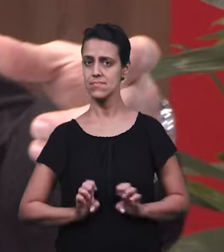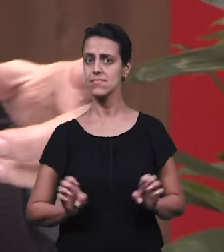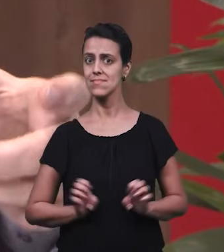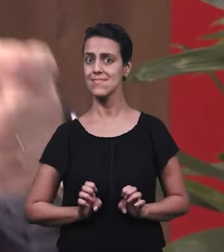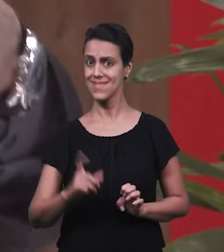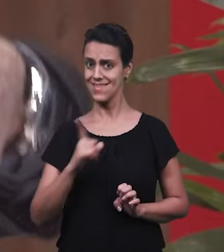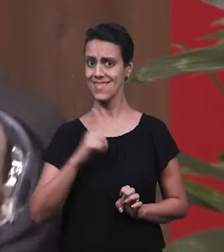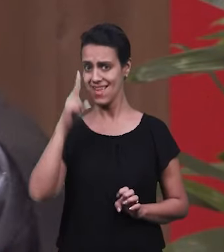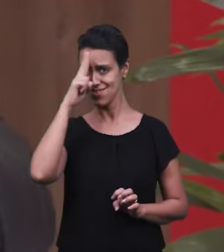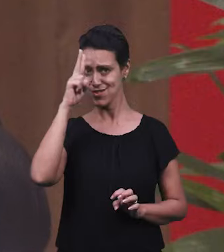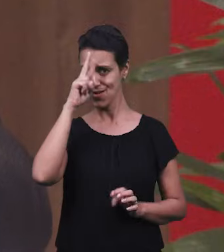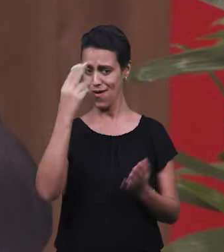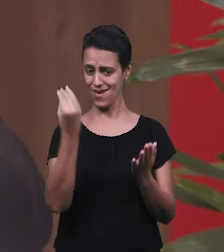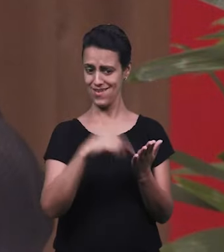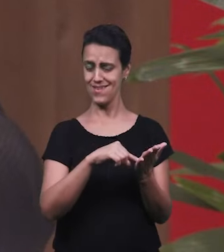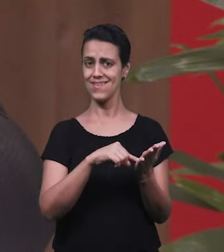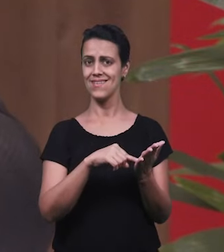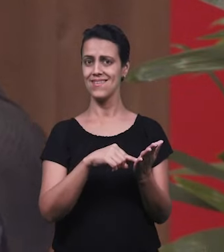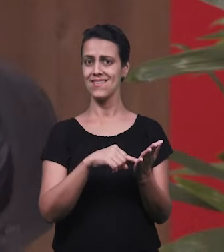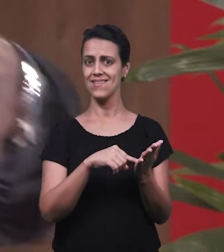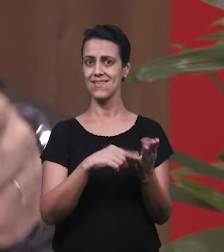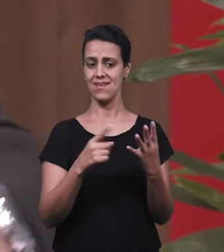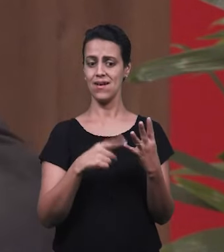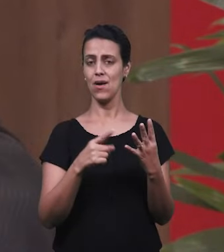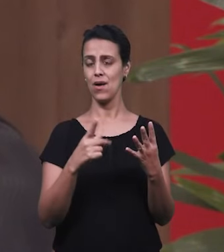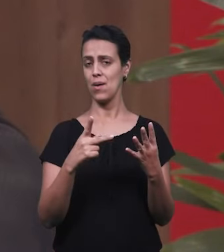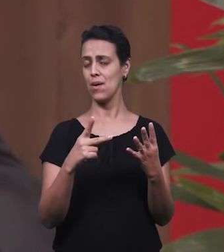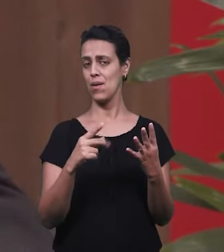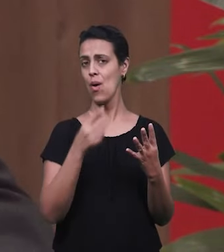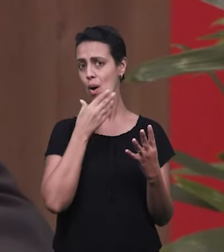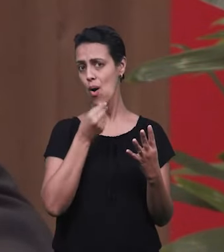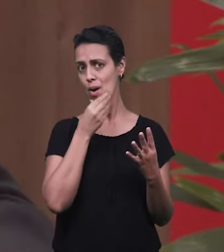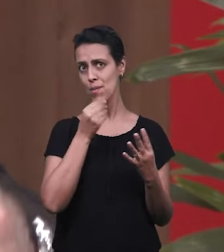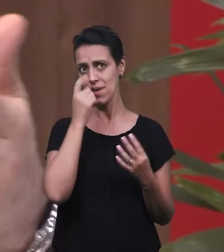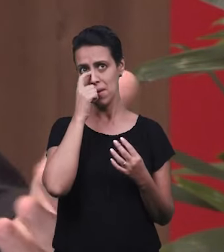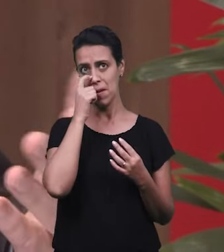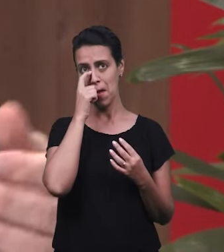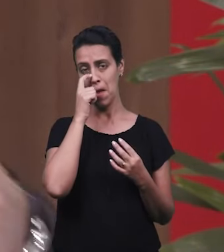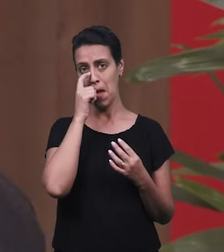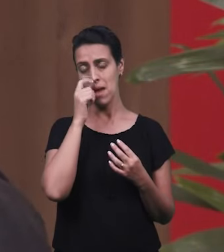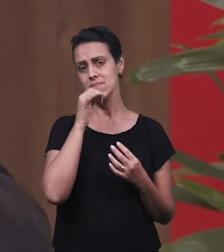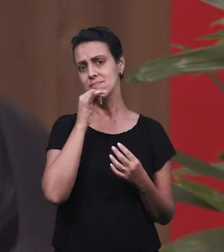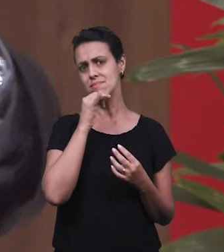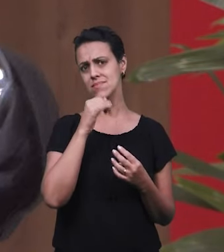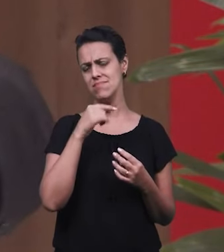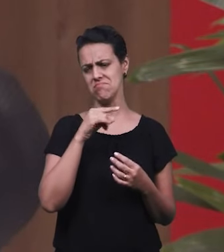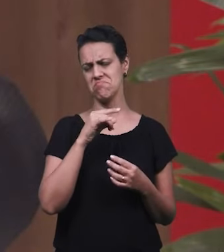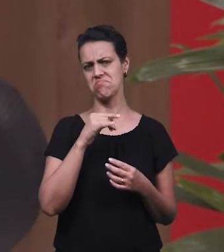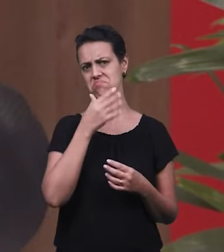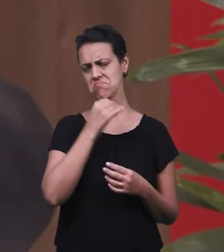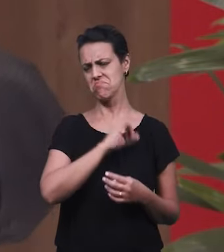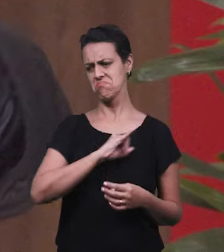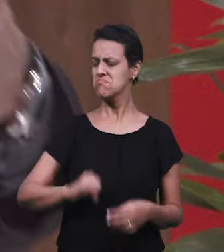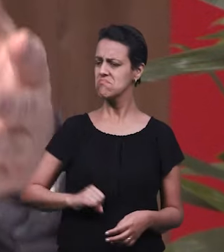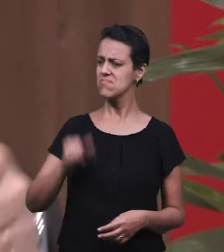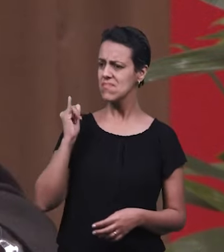nessas cartas está contando essas histórias, né? Que Policarpo, por exemplo, que o procônsul lá chega para